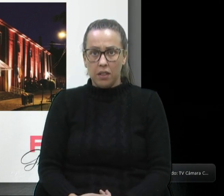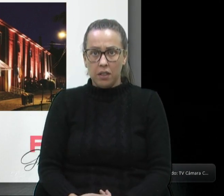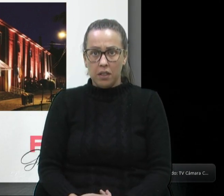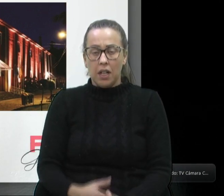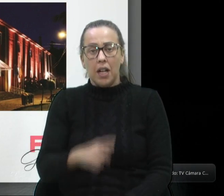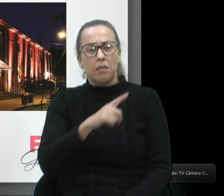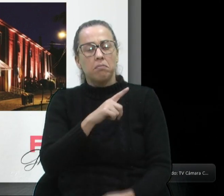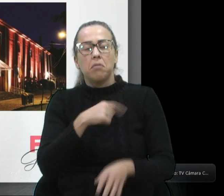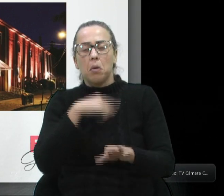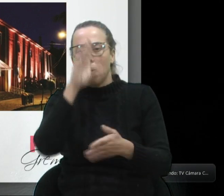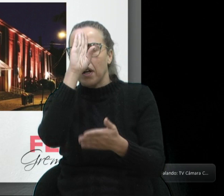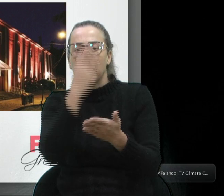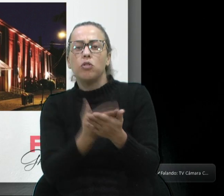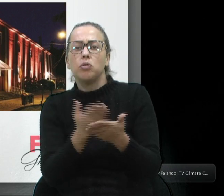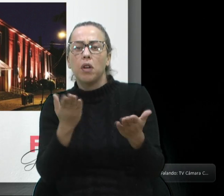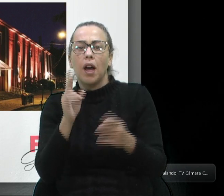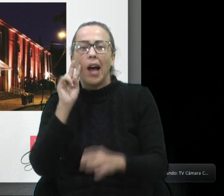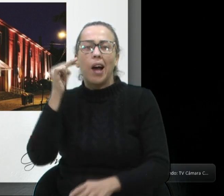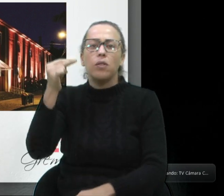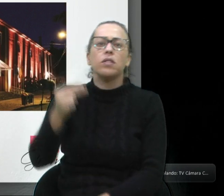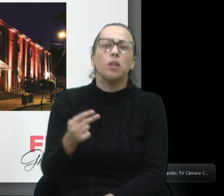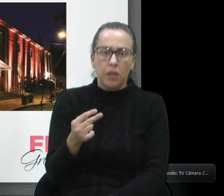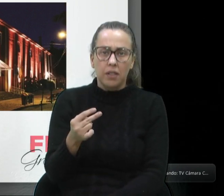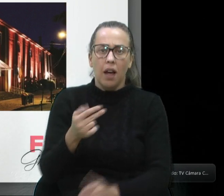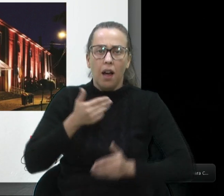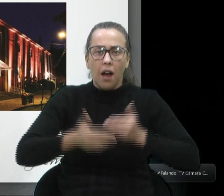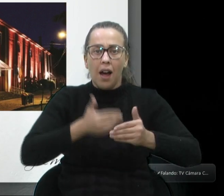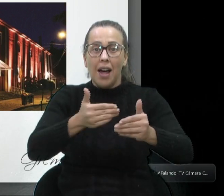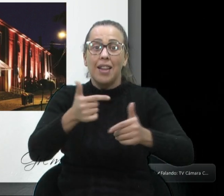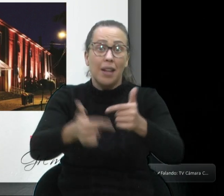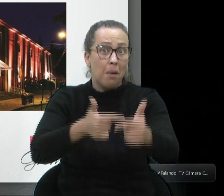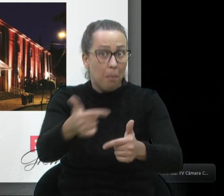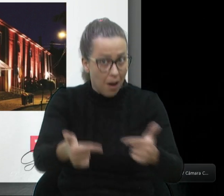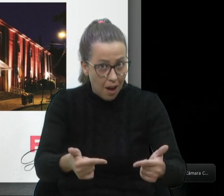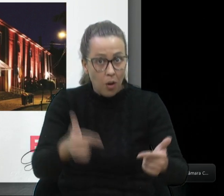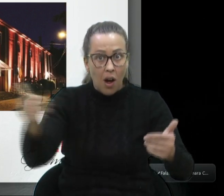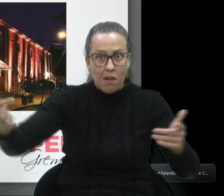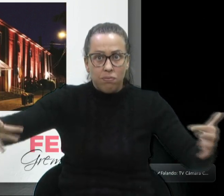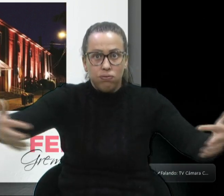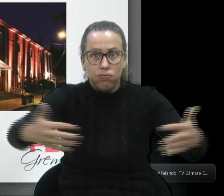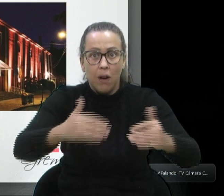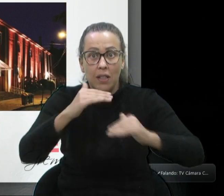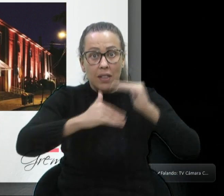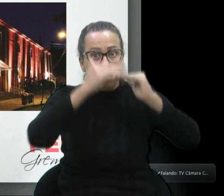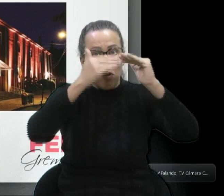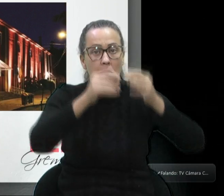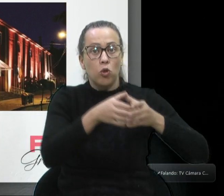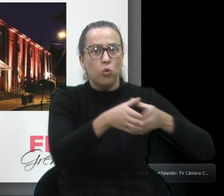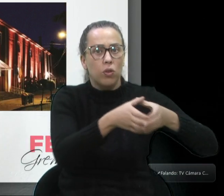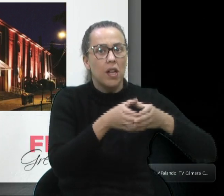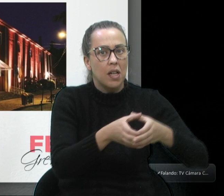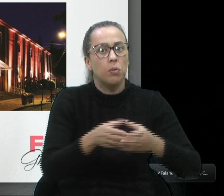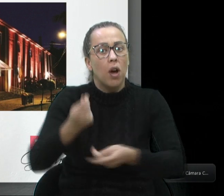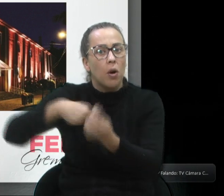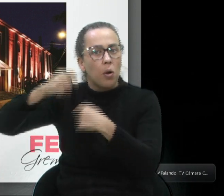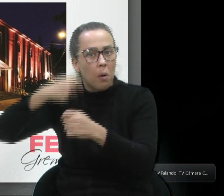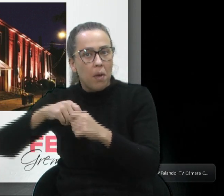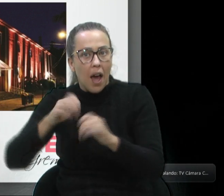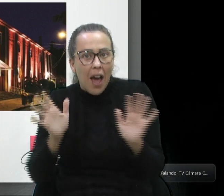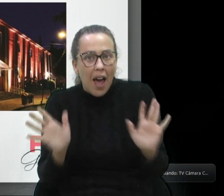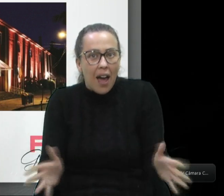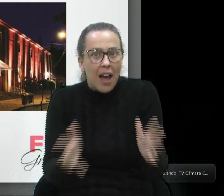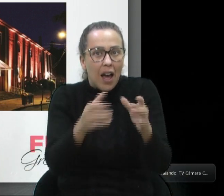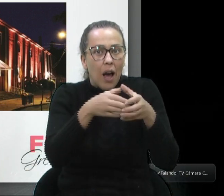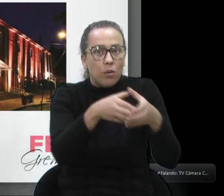Sem dúvida nenhuma, a consequência disso é geração de emprego, renda, desenvolvimento econômico, turismo, sem dúvida nenhuma, né, um incentivo ao